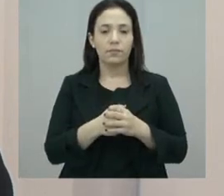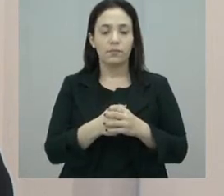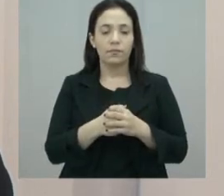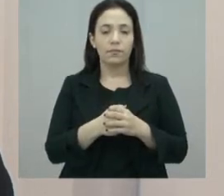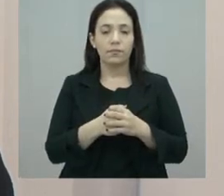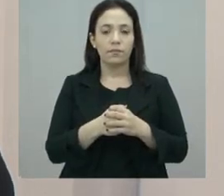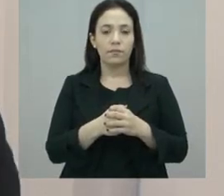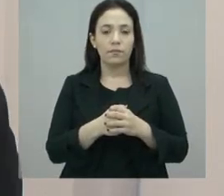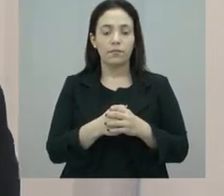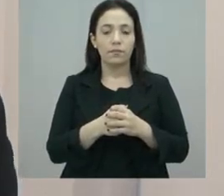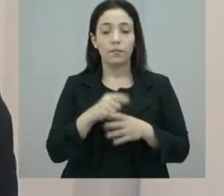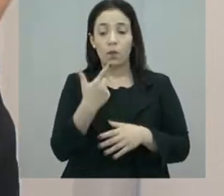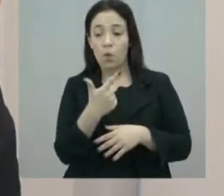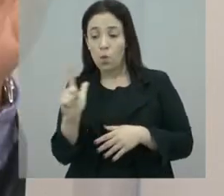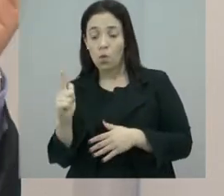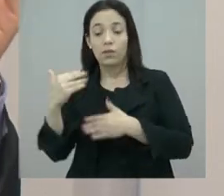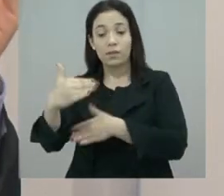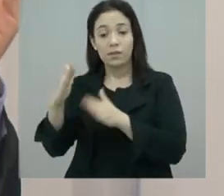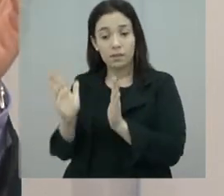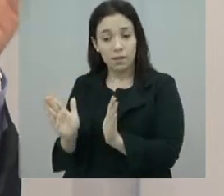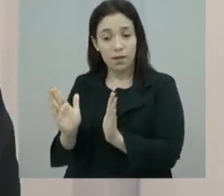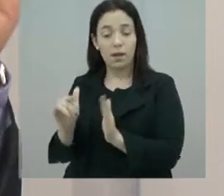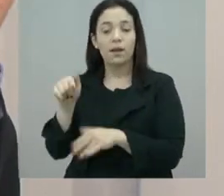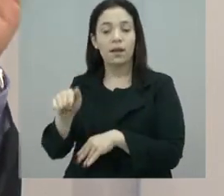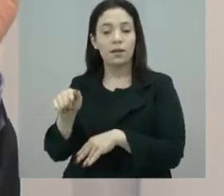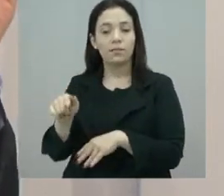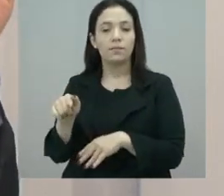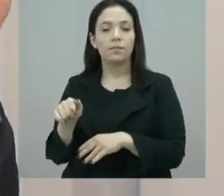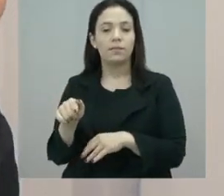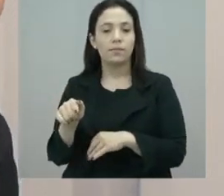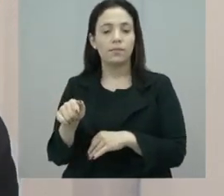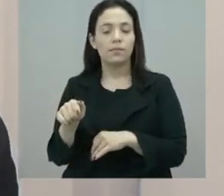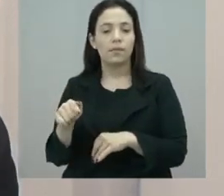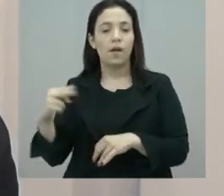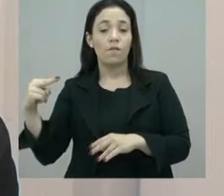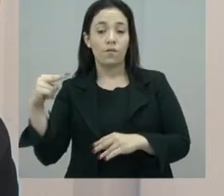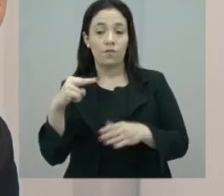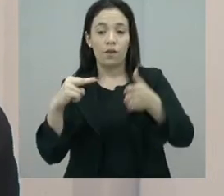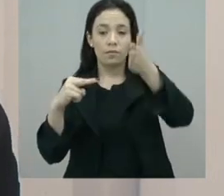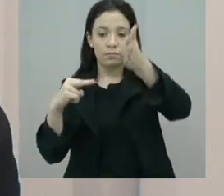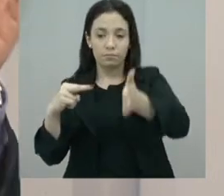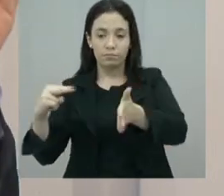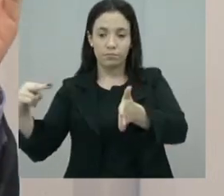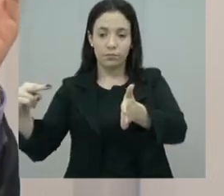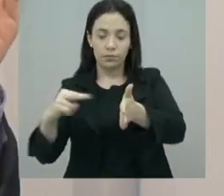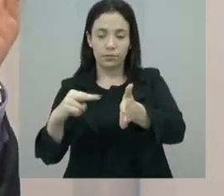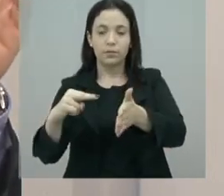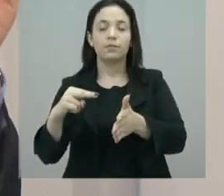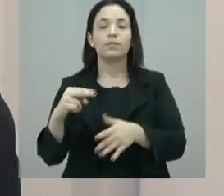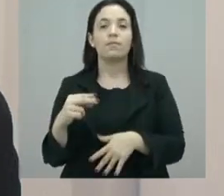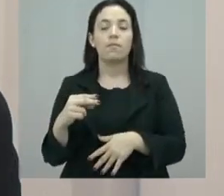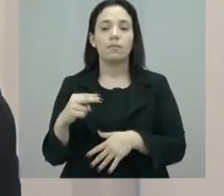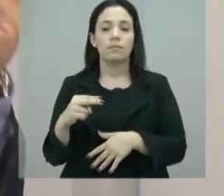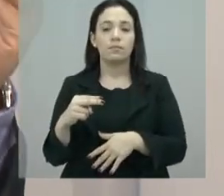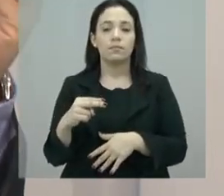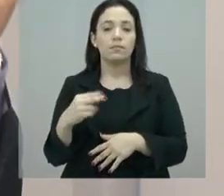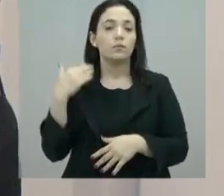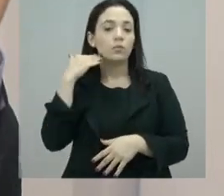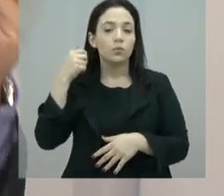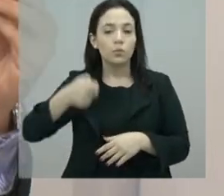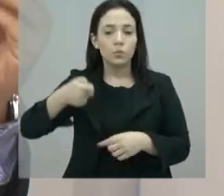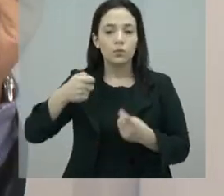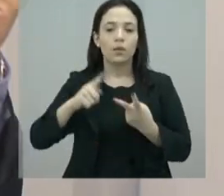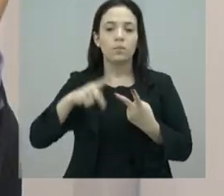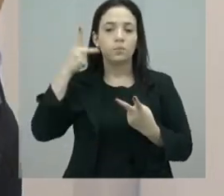esse entrevistador, e na outra sala, vendo o que está acontecendo nessa sala aqui por câmeras, ficam o juiz,